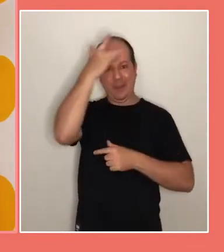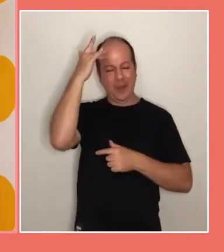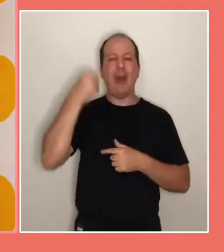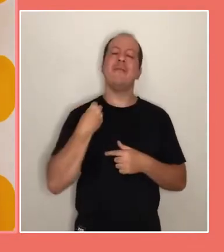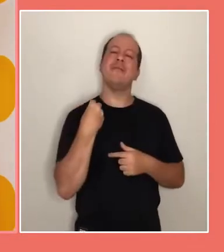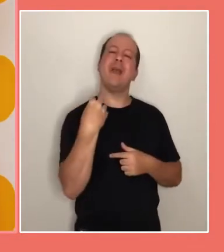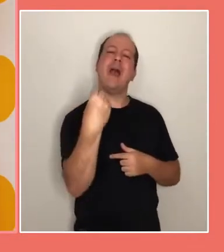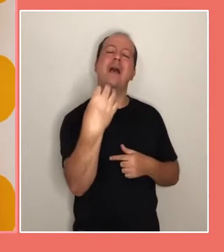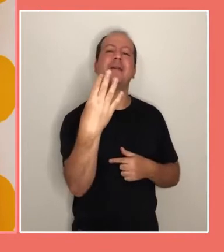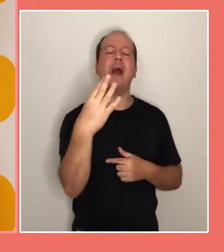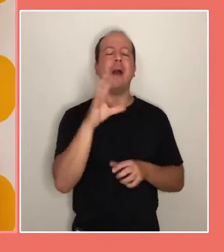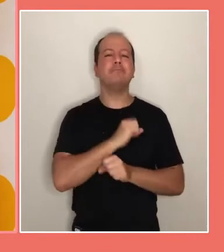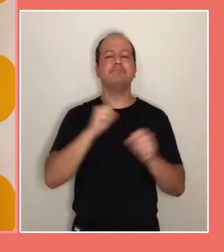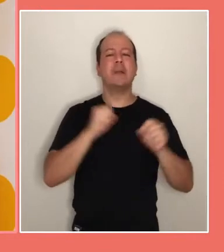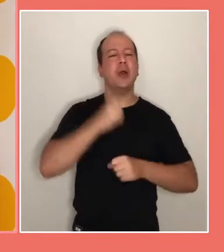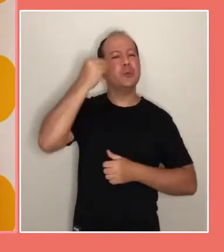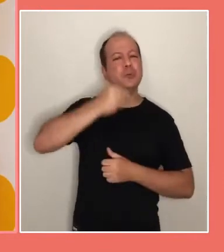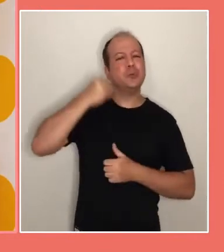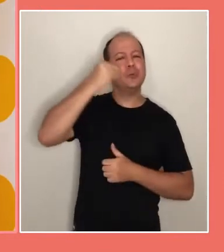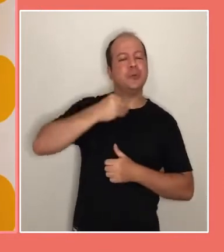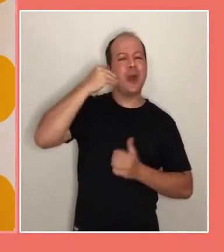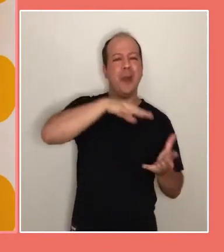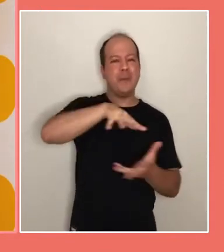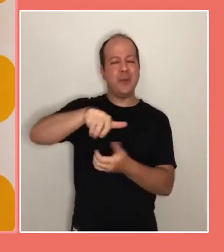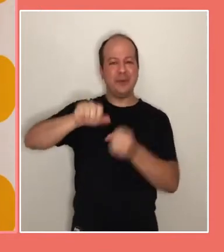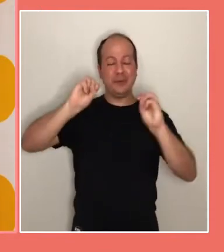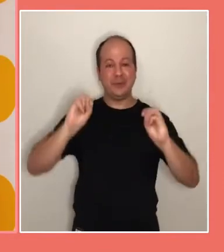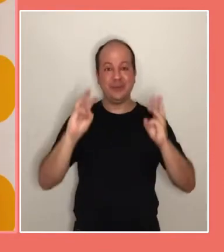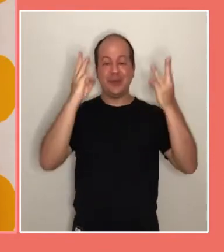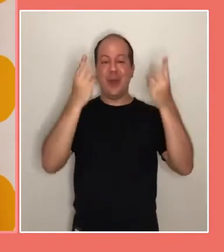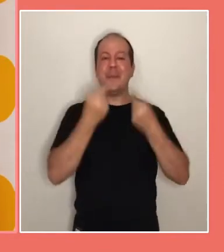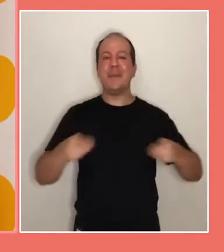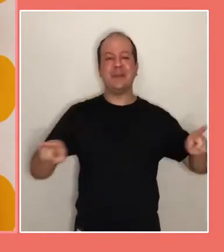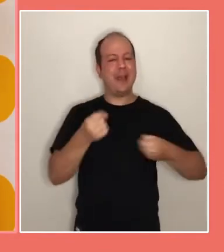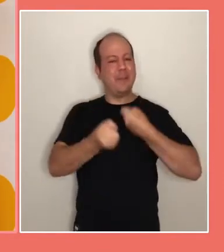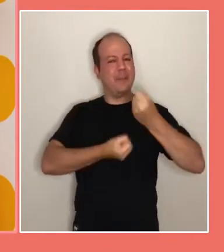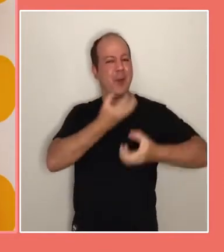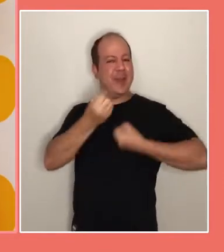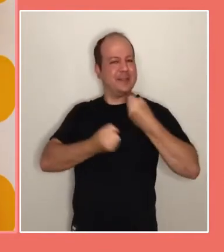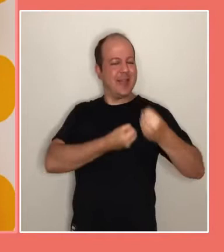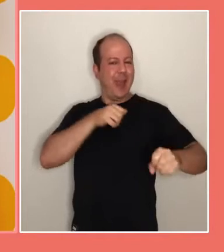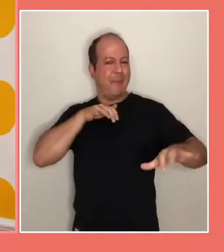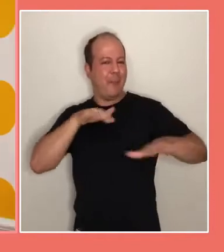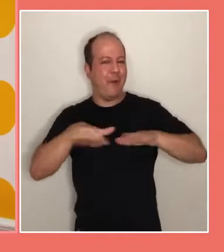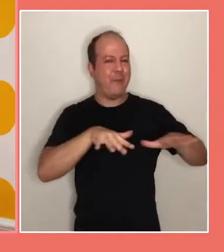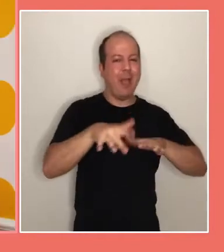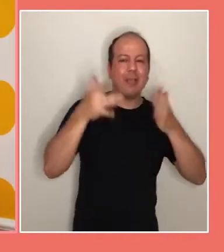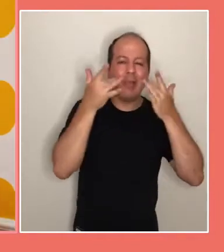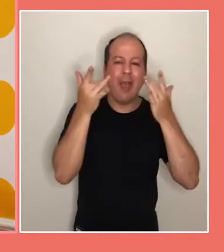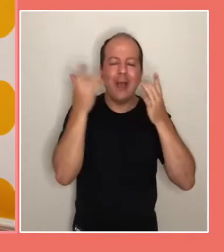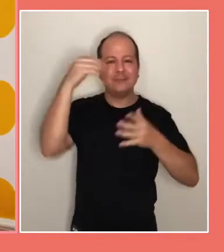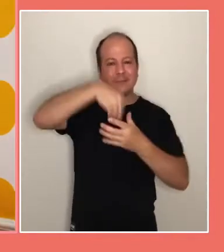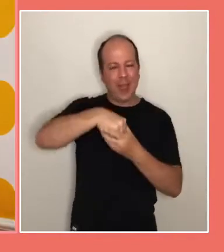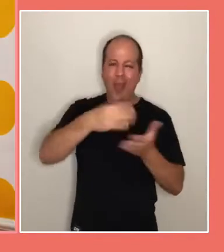viajantes que transcende a experiência comum do show musical para poesia, movimento e riqueza cênica.